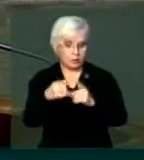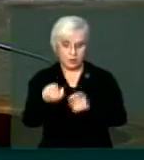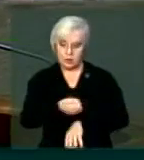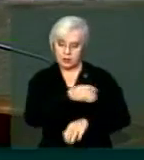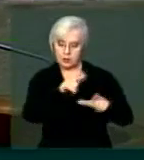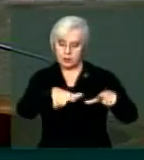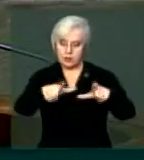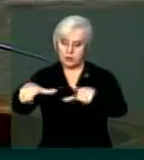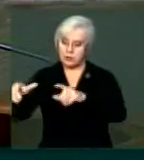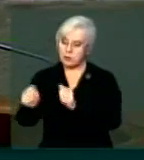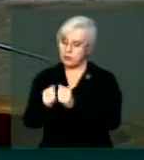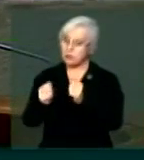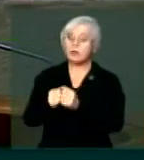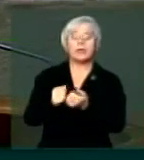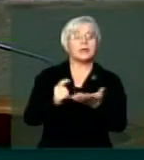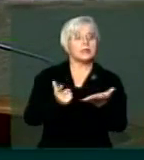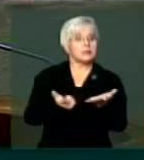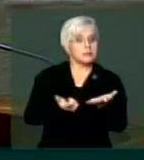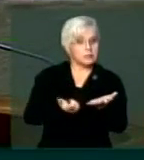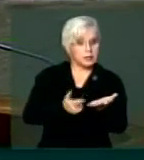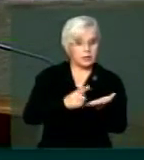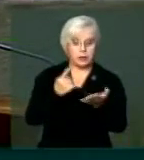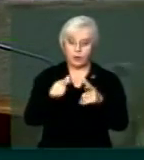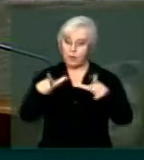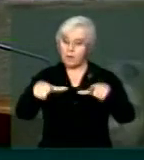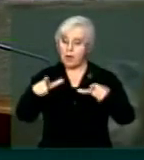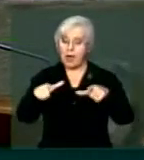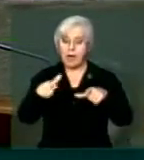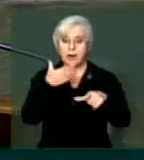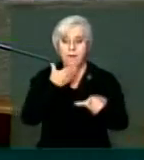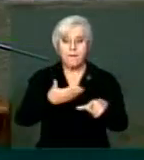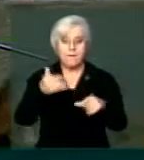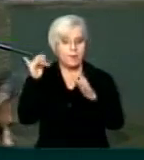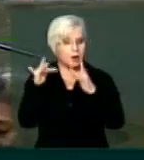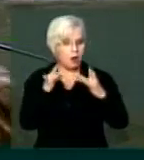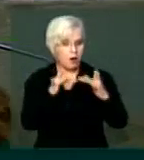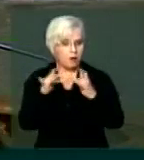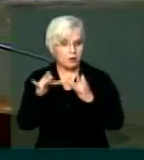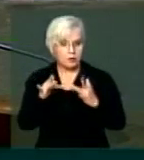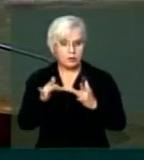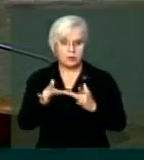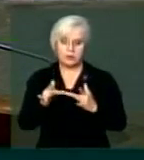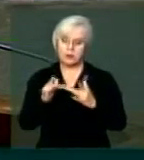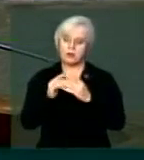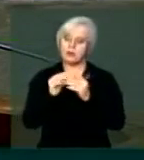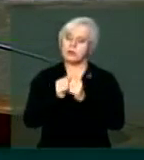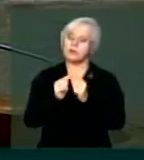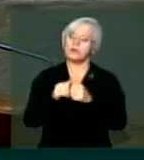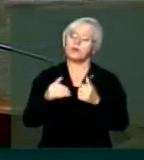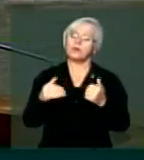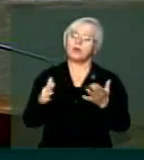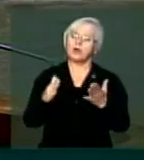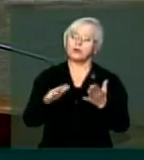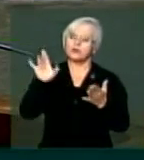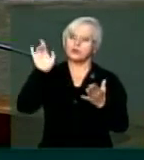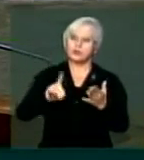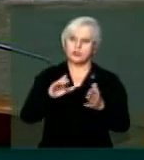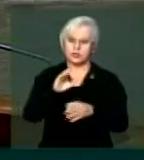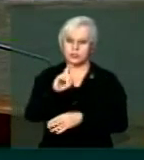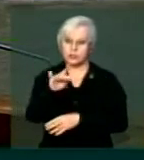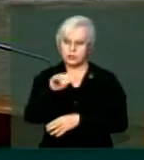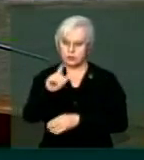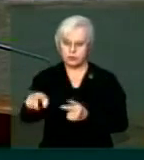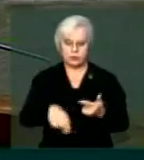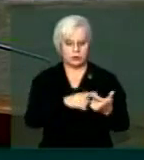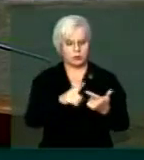várias áreas você tem uma área de melhor contato, seja na questão dos direitos civis, seja